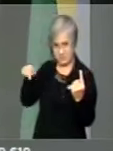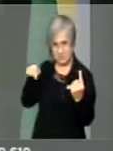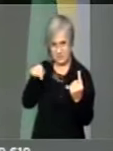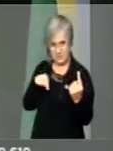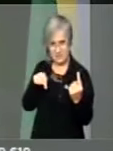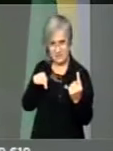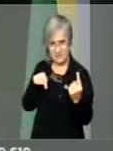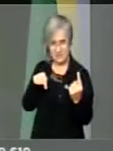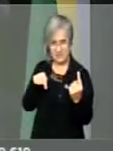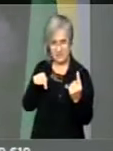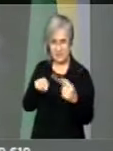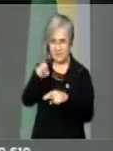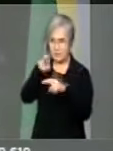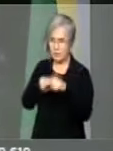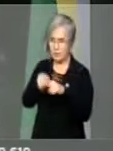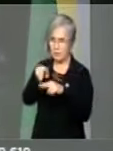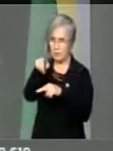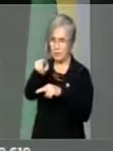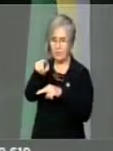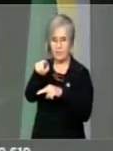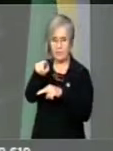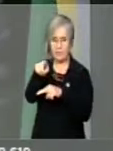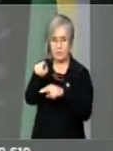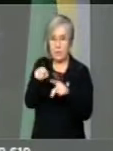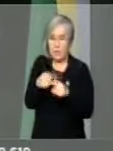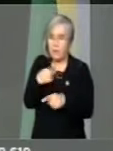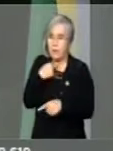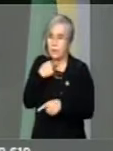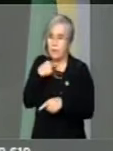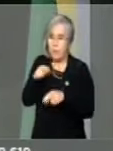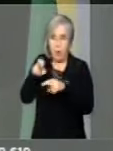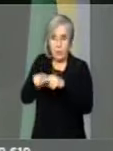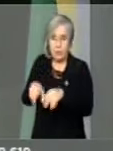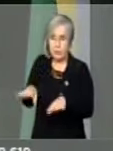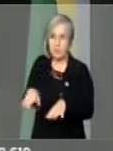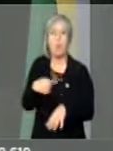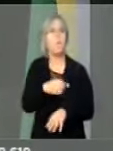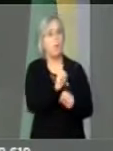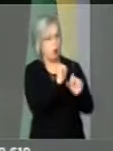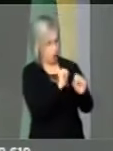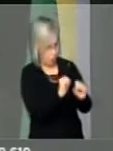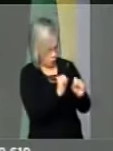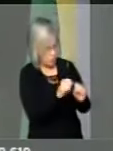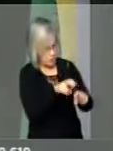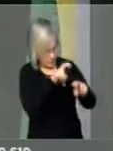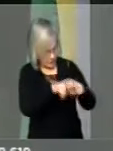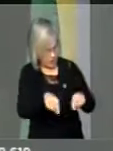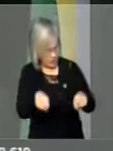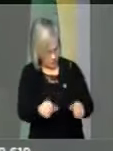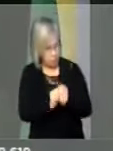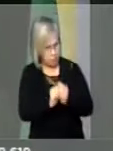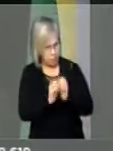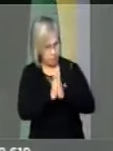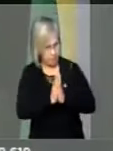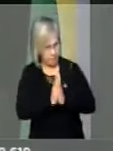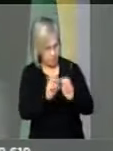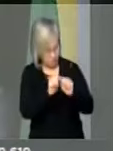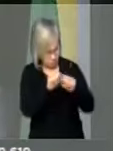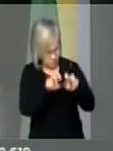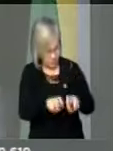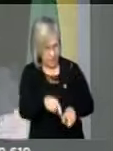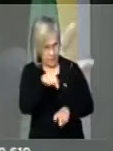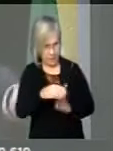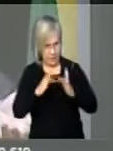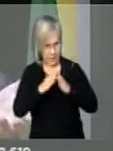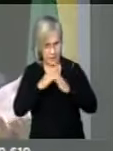veio até aqui, ela se sentou ali no fundo, e ela falou assim, mas eu não posso sentar aqui. Eu falei, você pode sentar aqui, por favor, se sente, essa é a casa